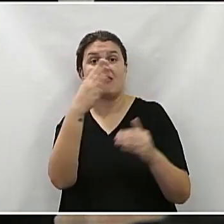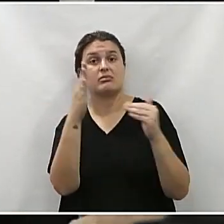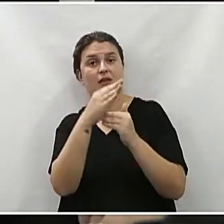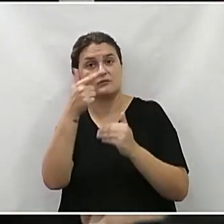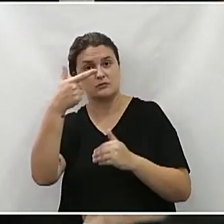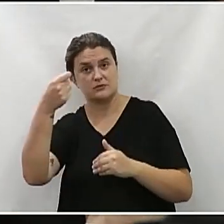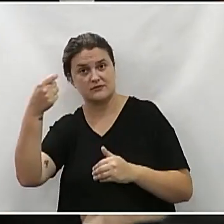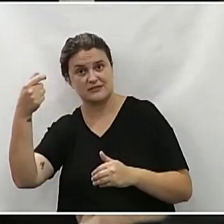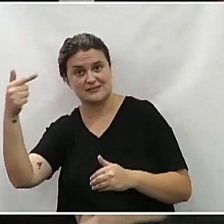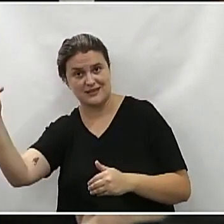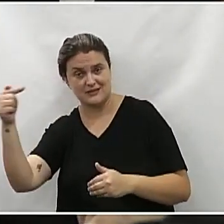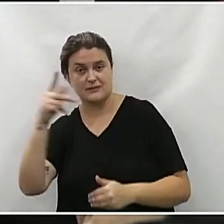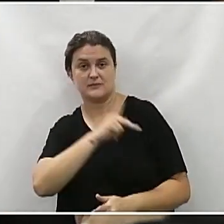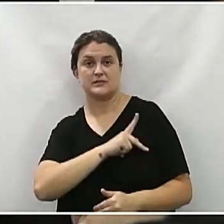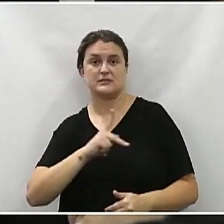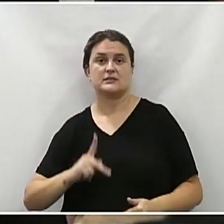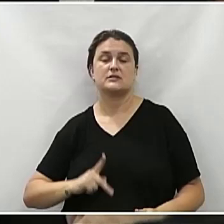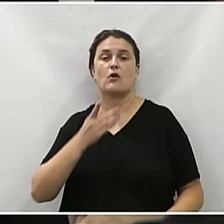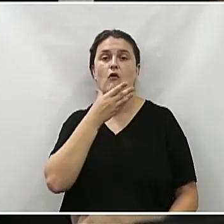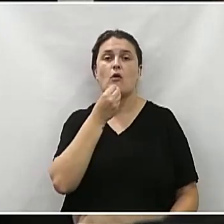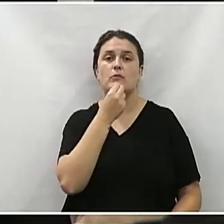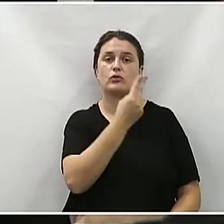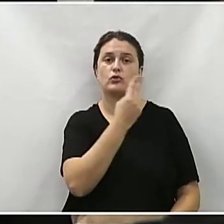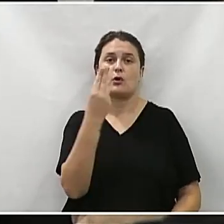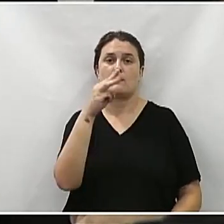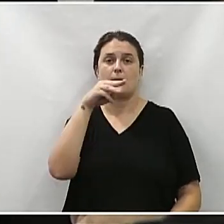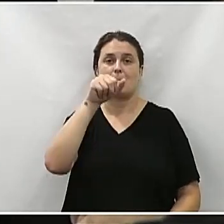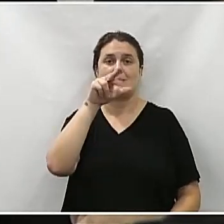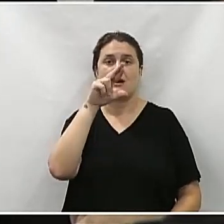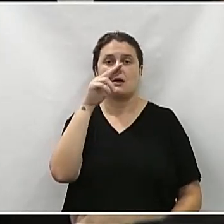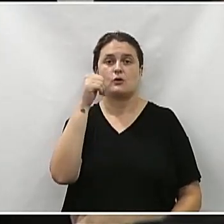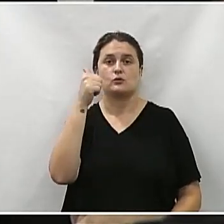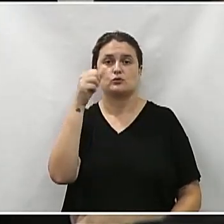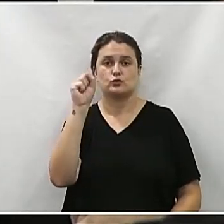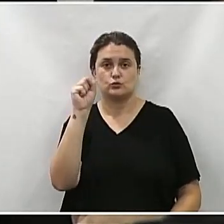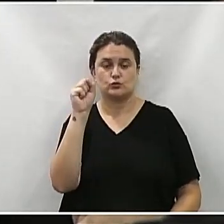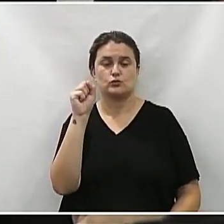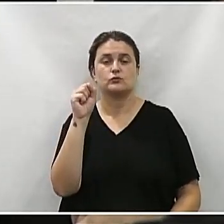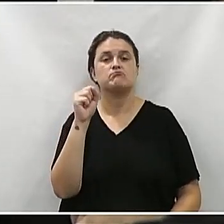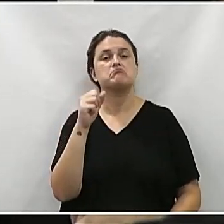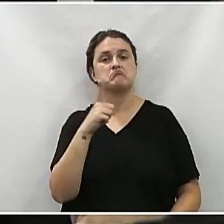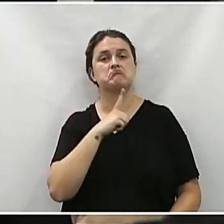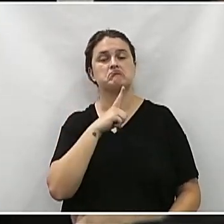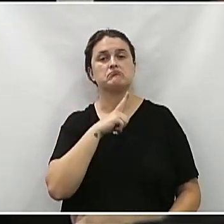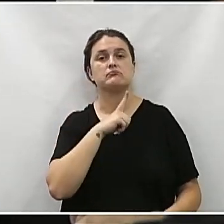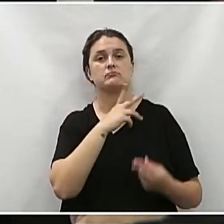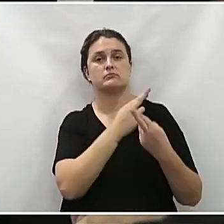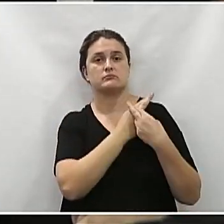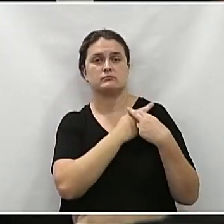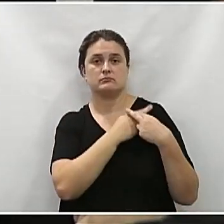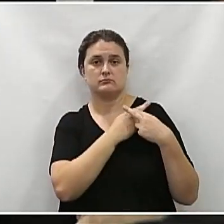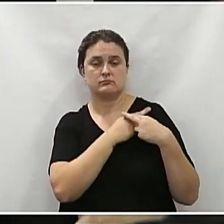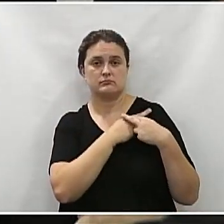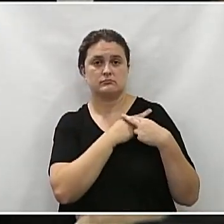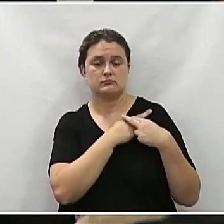da UKUV senhor Marcos Antônio Spack no uso de suas atribuições